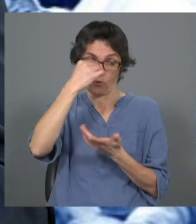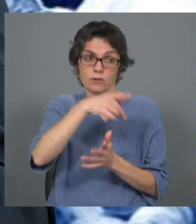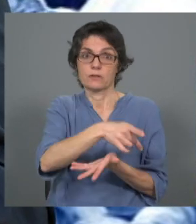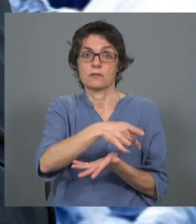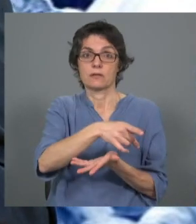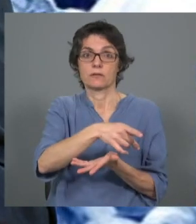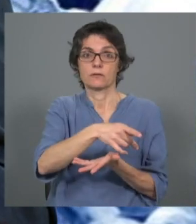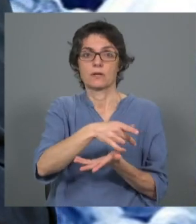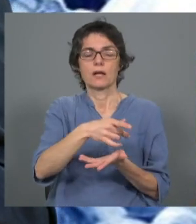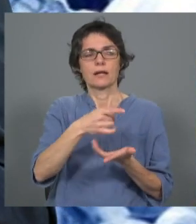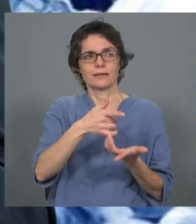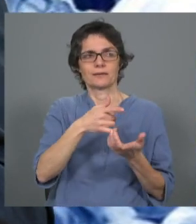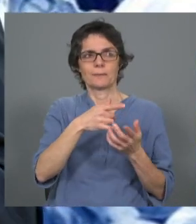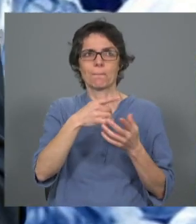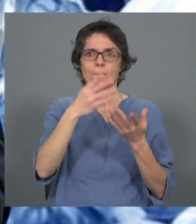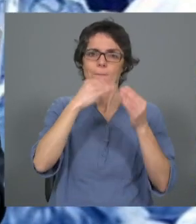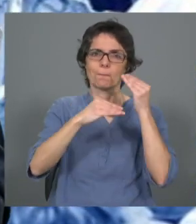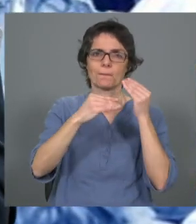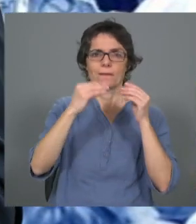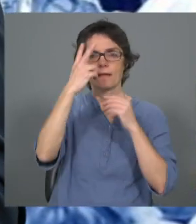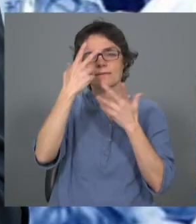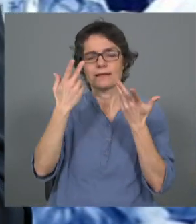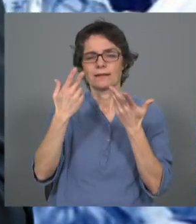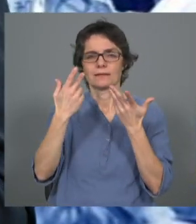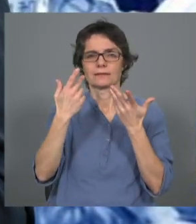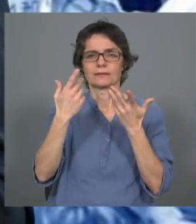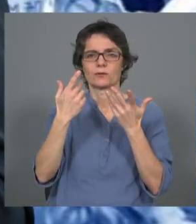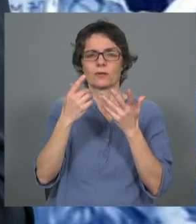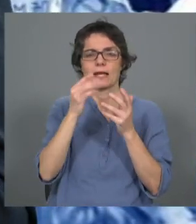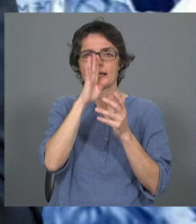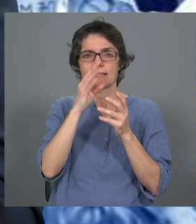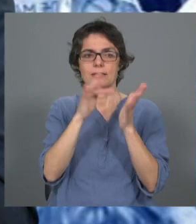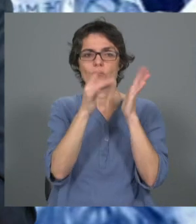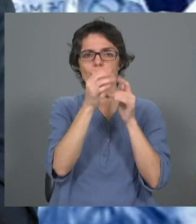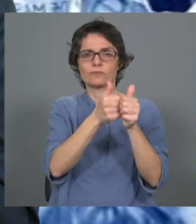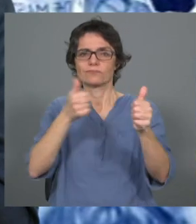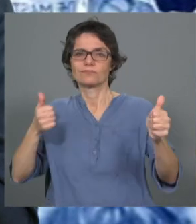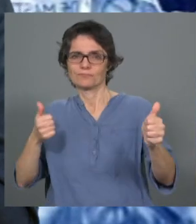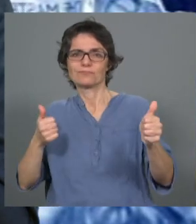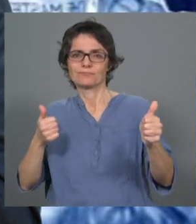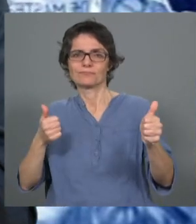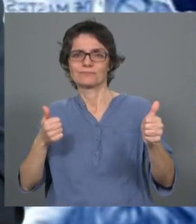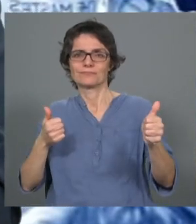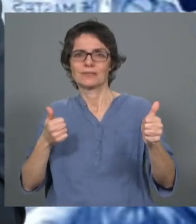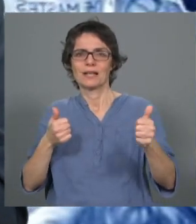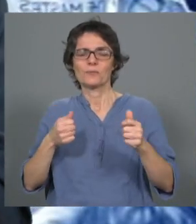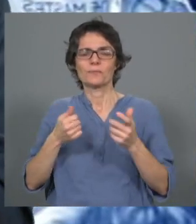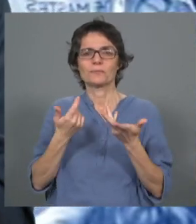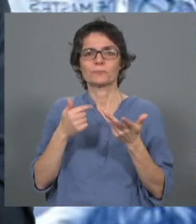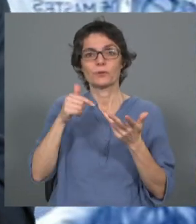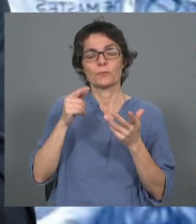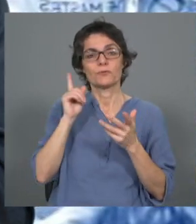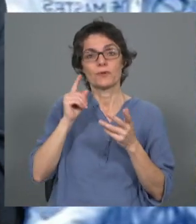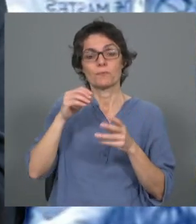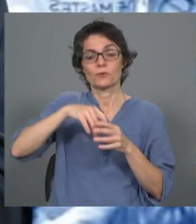quanto estamos cegos sem Jesus, enquanto não somos este ramo, enquanto não estamos agarrados à videira,